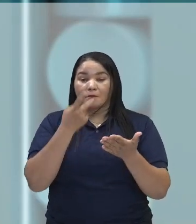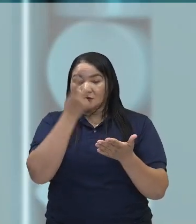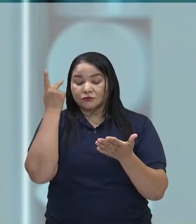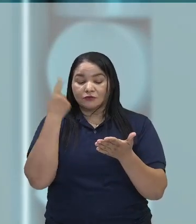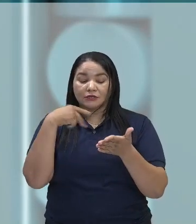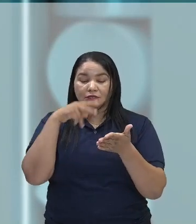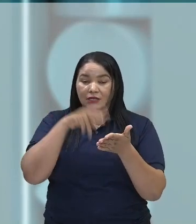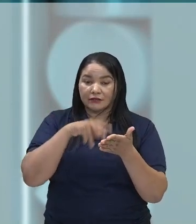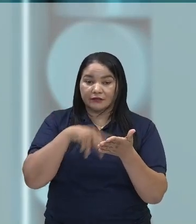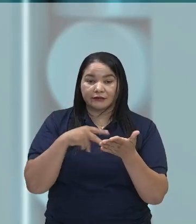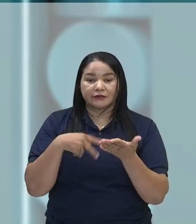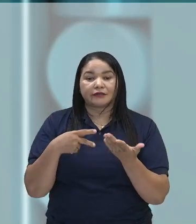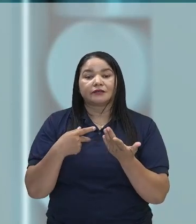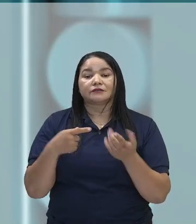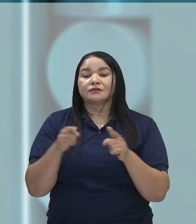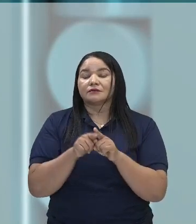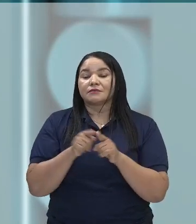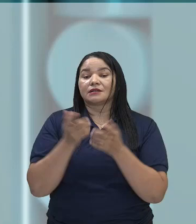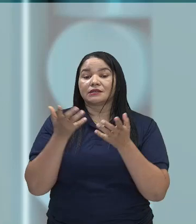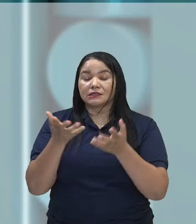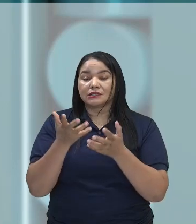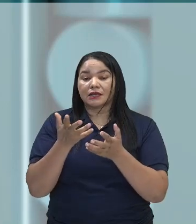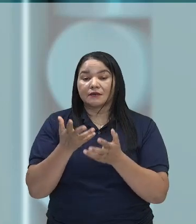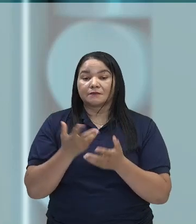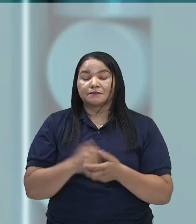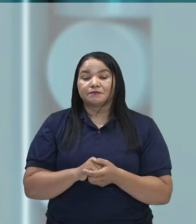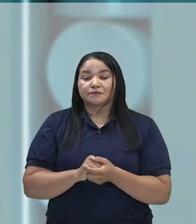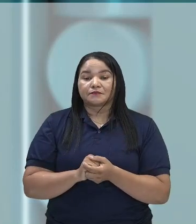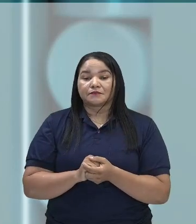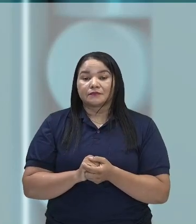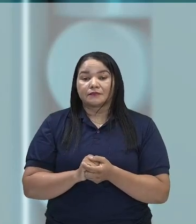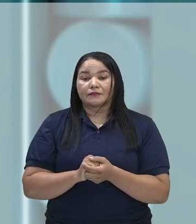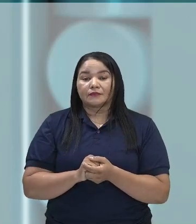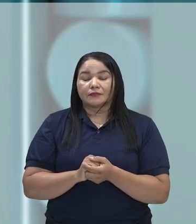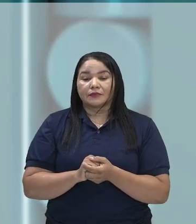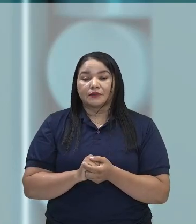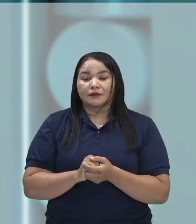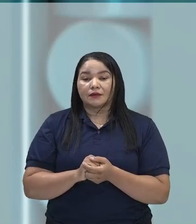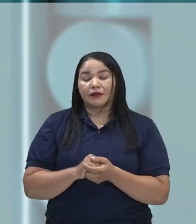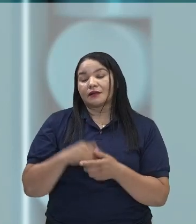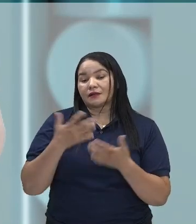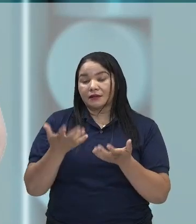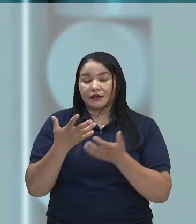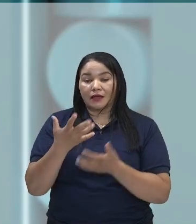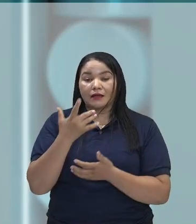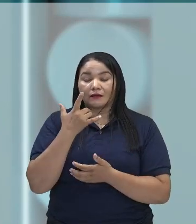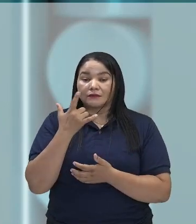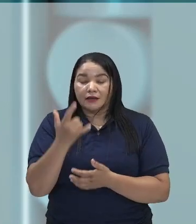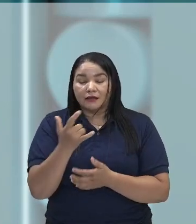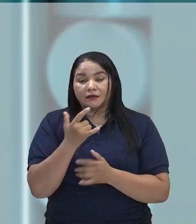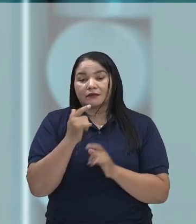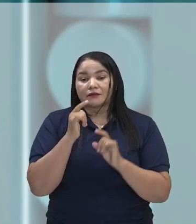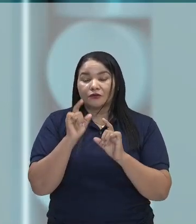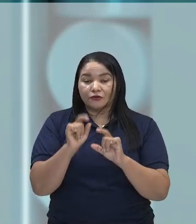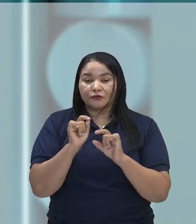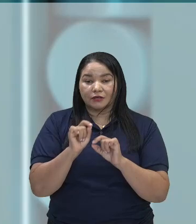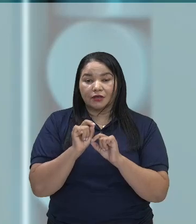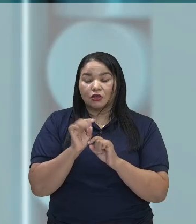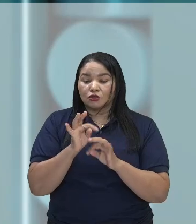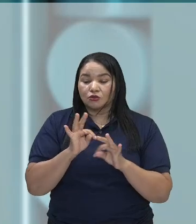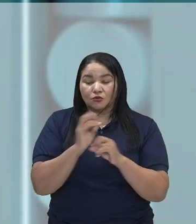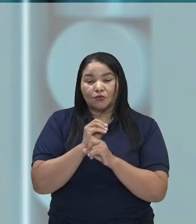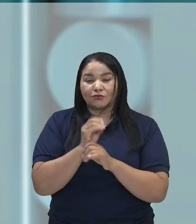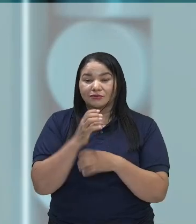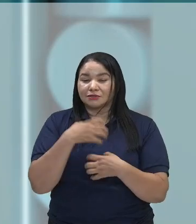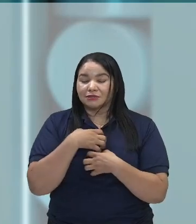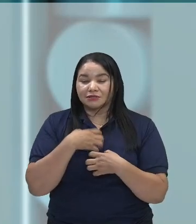quer seduzir, ele quer trazer, levar para o seu interlocutor, para o seu leitor, toda a emoção que